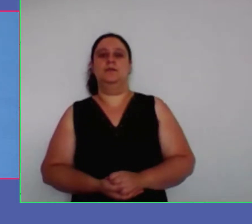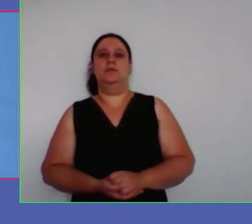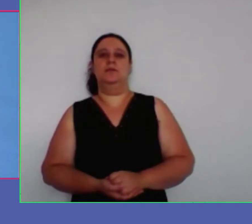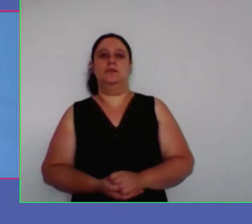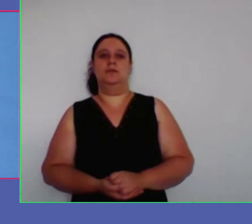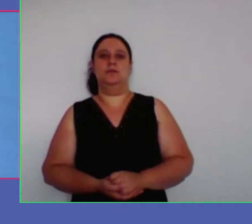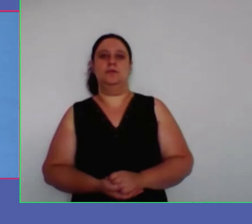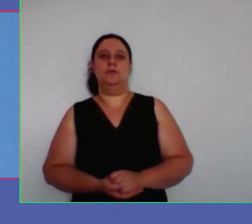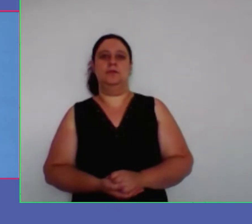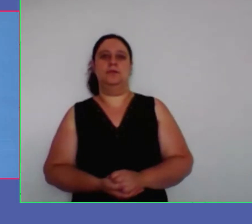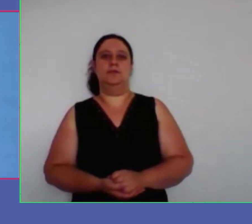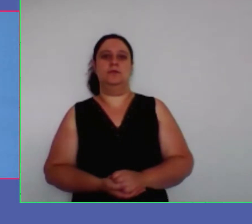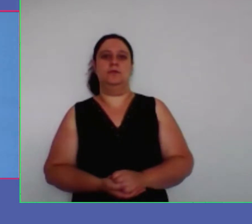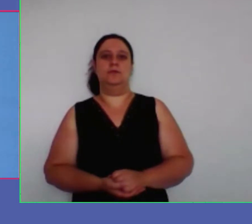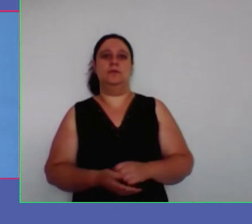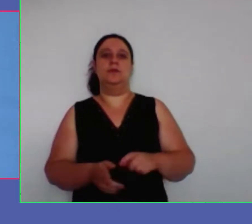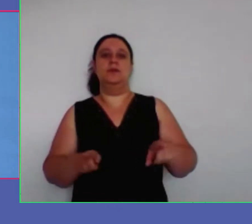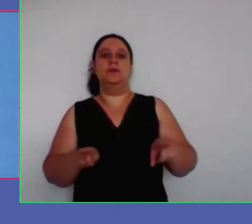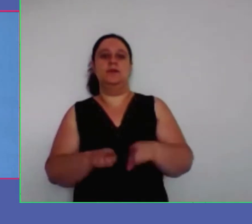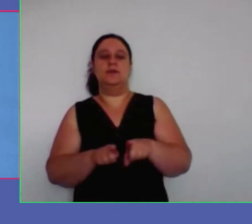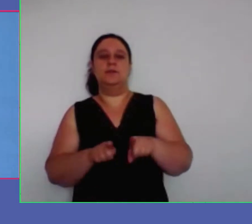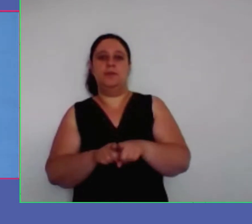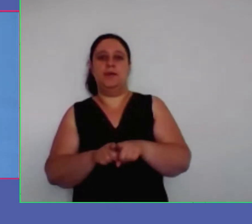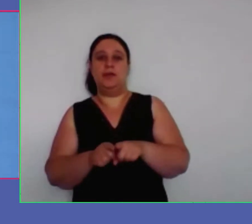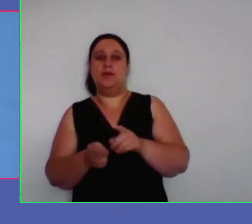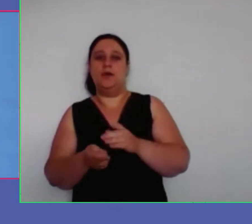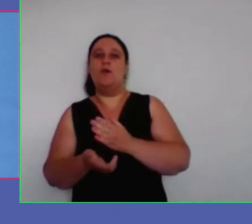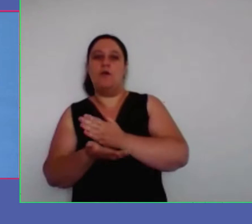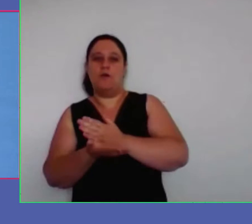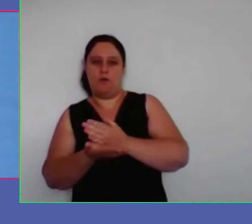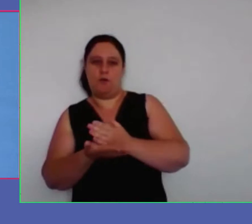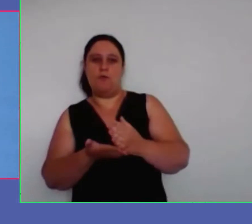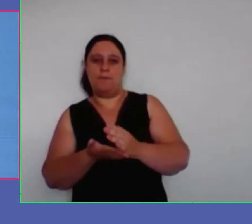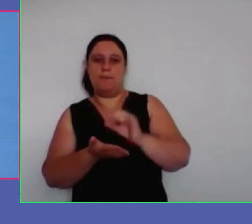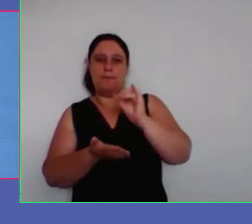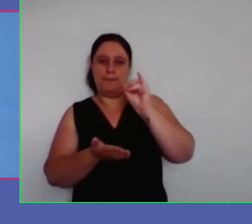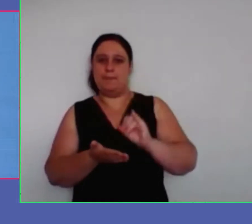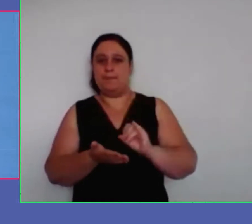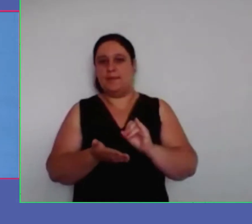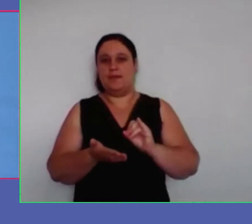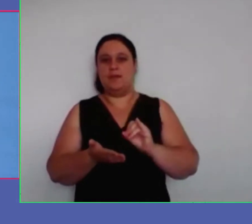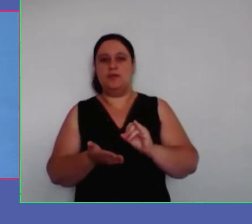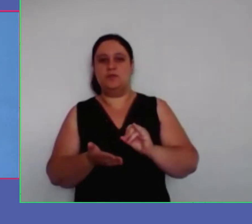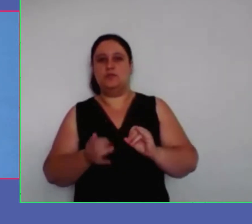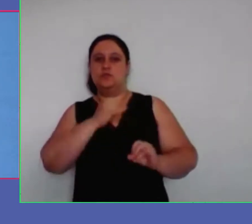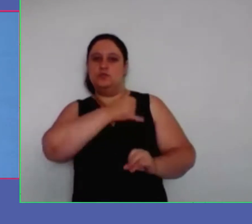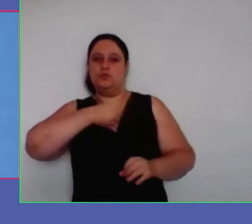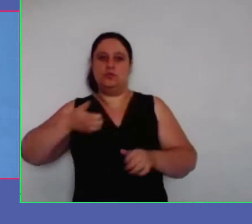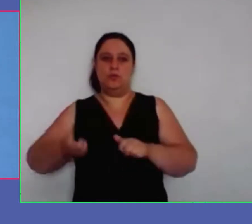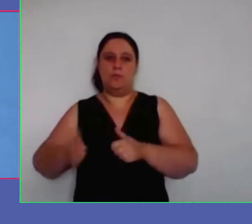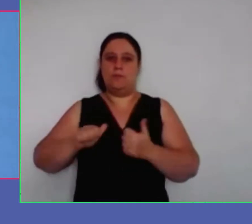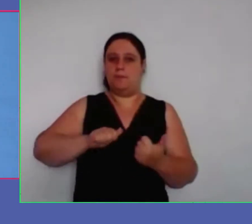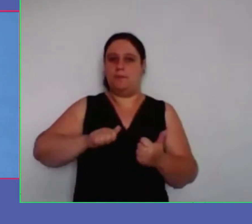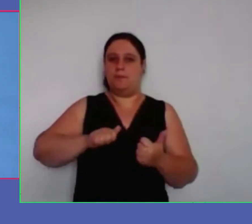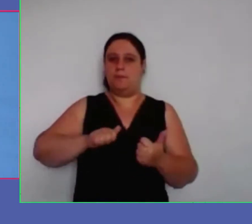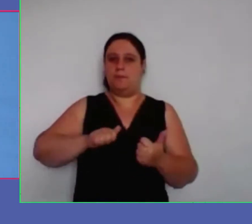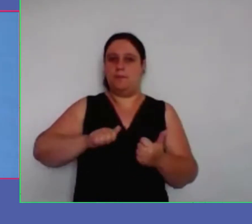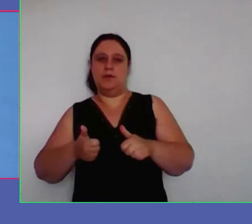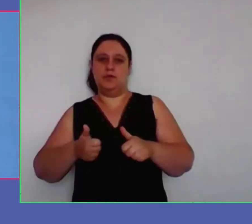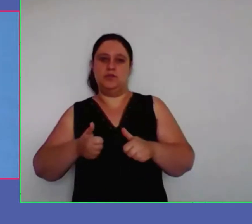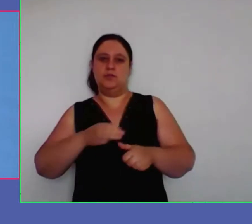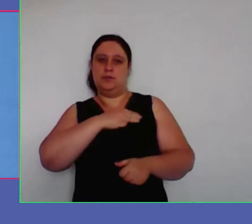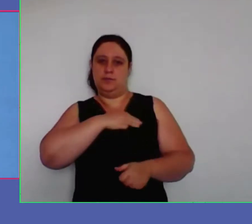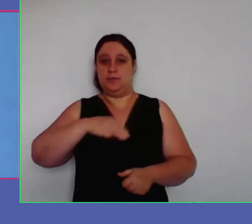introdução por João Batista, o seu batismo e o seu início do seu ministério após ser tentado pelo